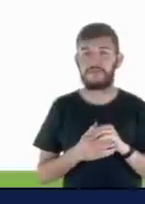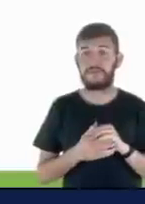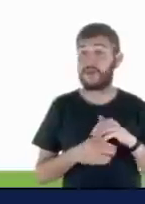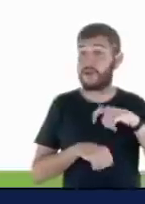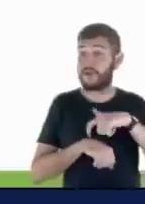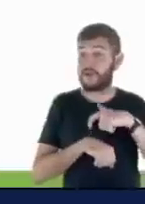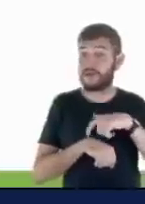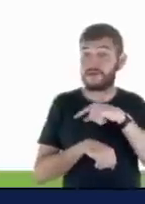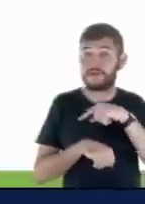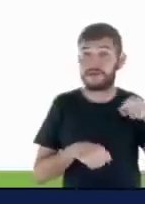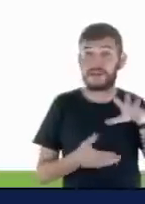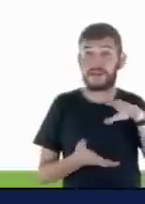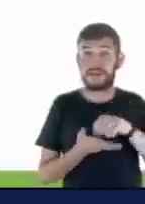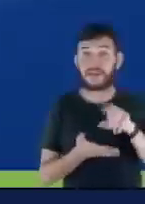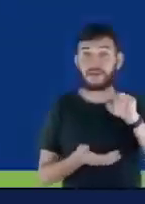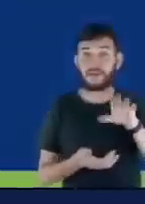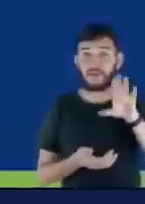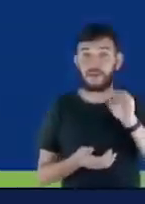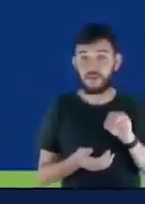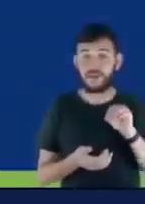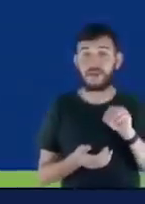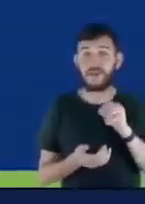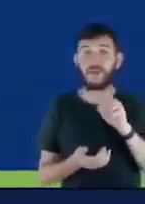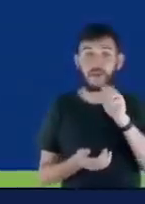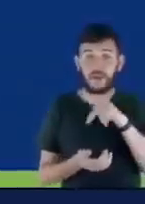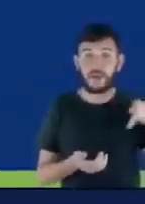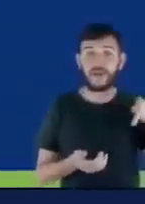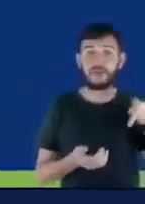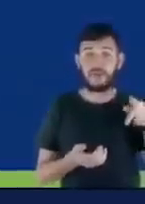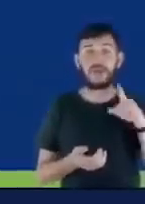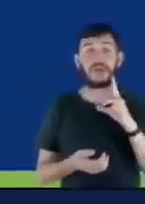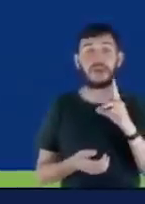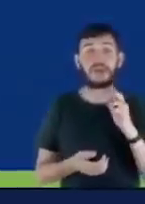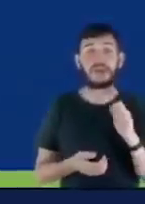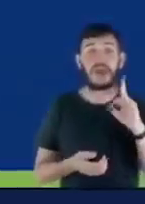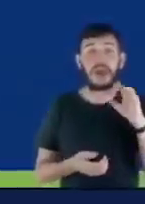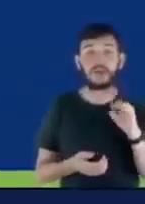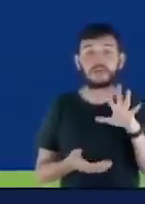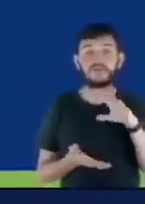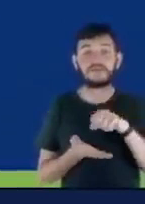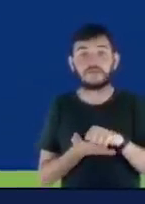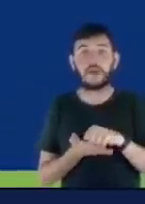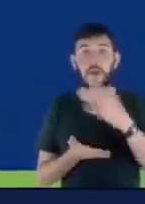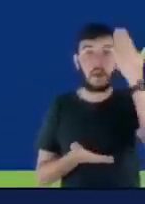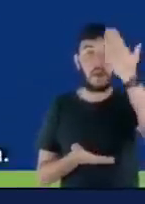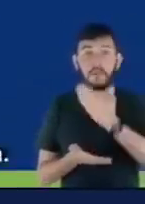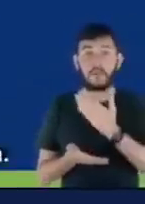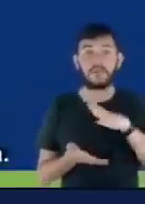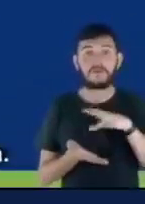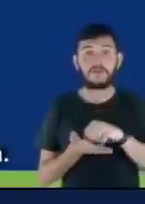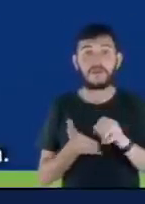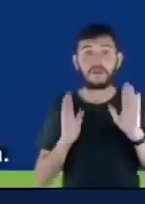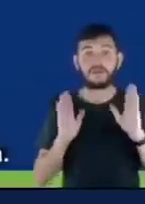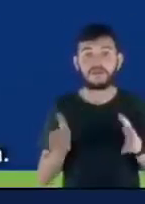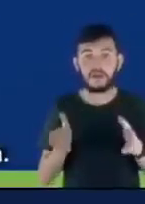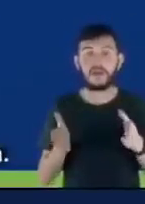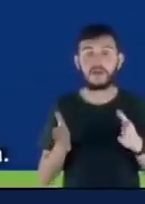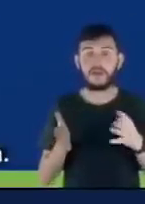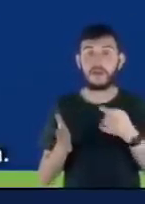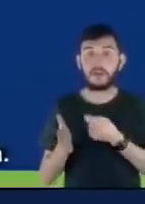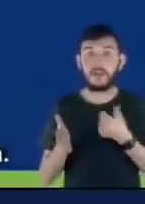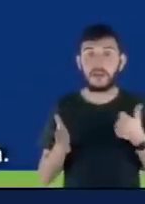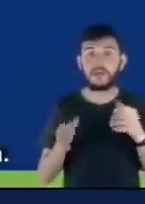do Cadastro Único, você poderá consultar seus dados cadastrais, conseguir o comprovante de cadastro e acompanhar os